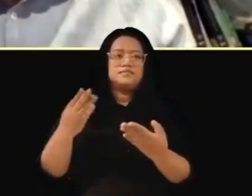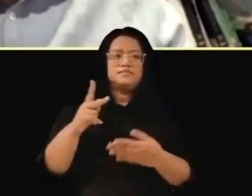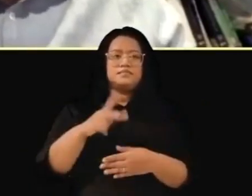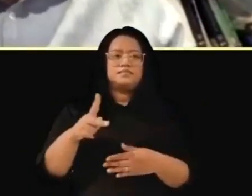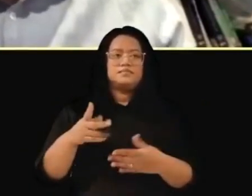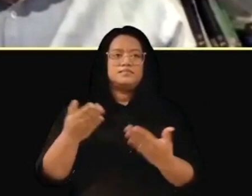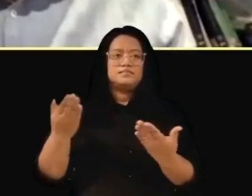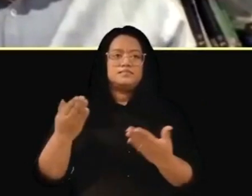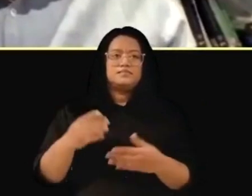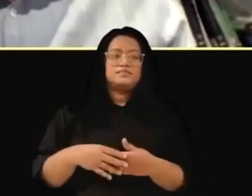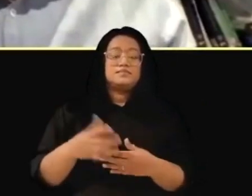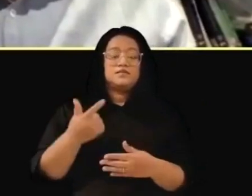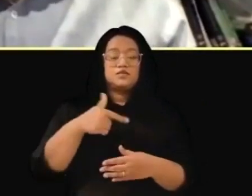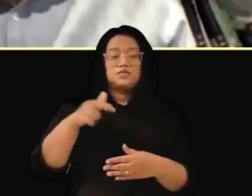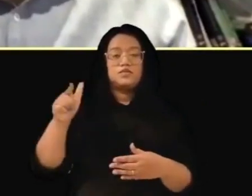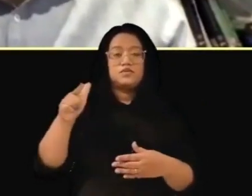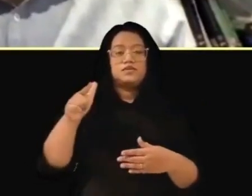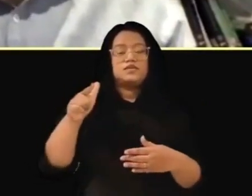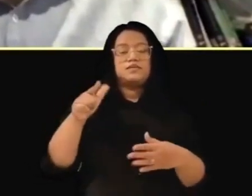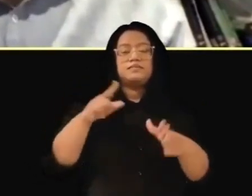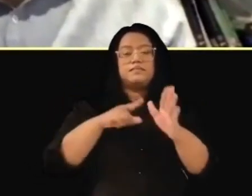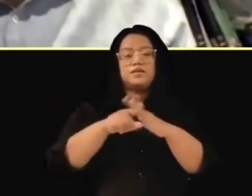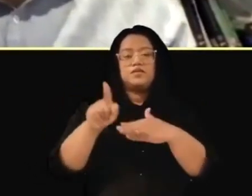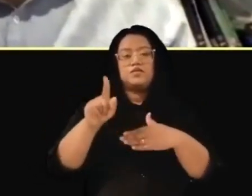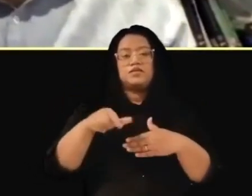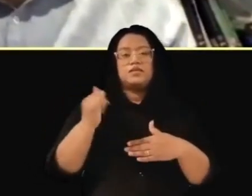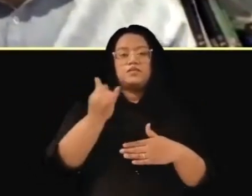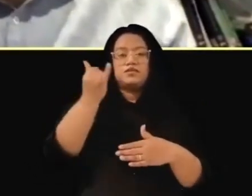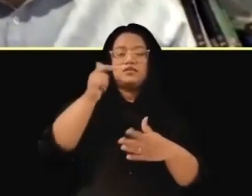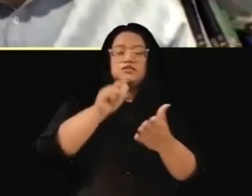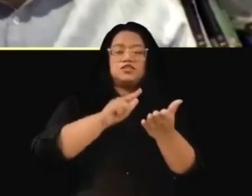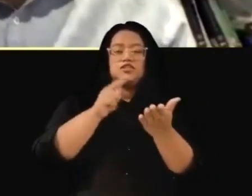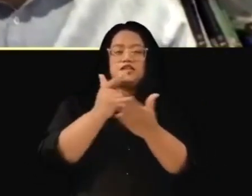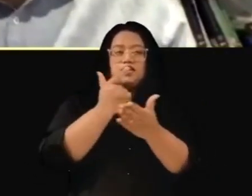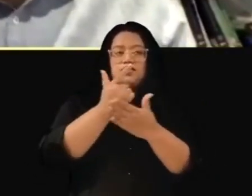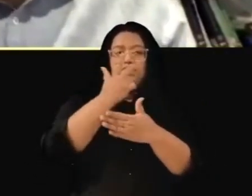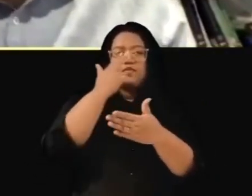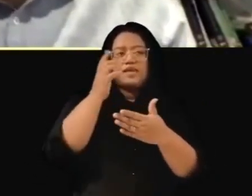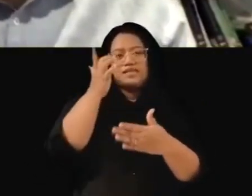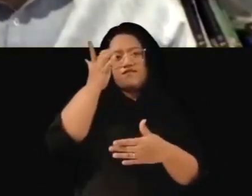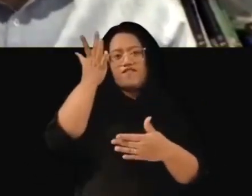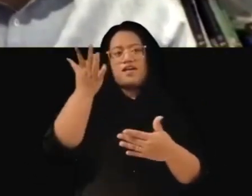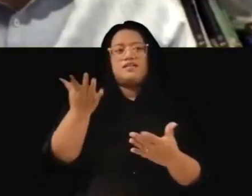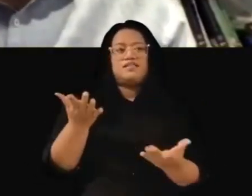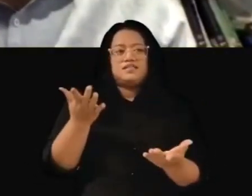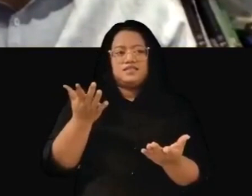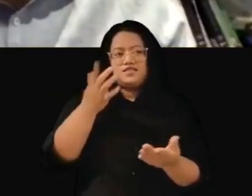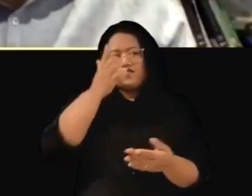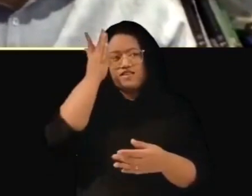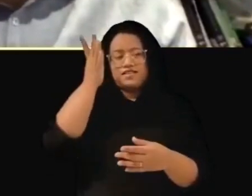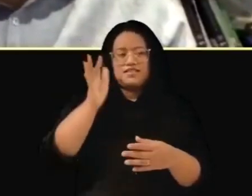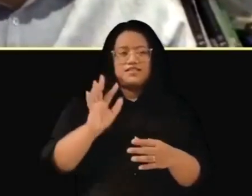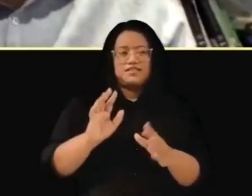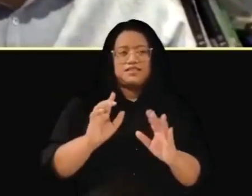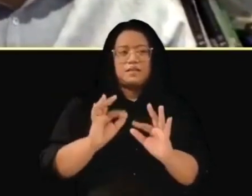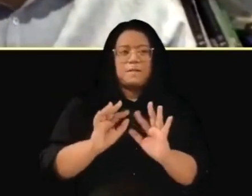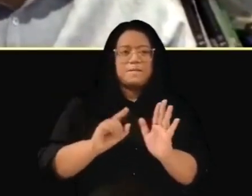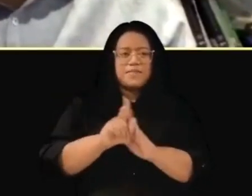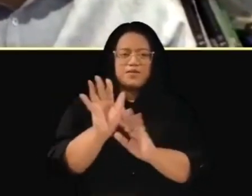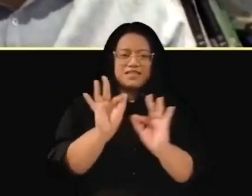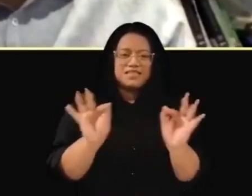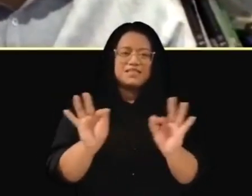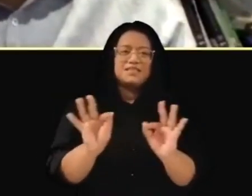outra pergunta que daria uma bela tese, um livro, enfim, né? Mas eu agradeço, É que é está tudo sendo muito fácil, viu? estimulante, viu? Tudo fácil. Tudo pergunta fácil, né?